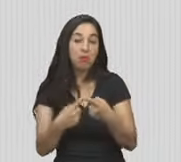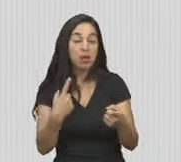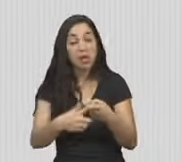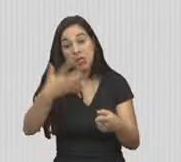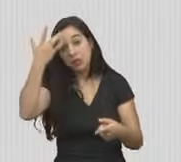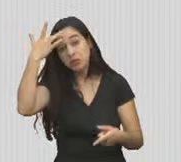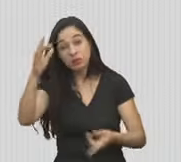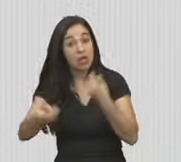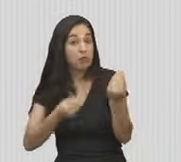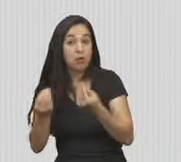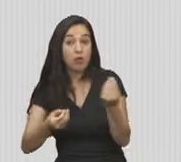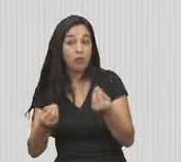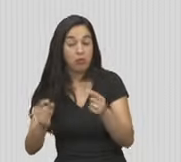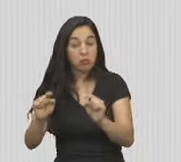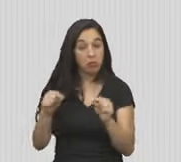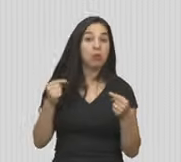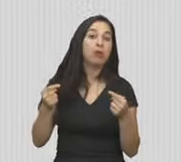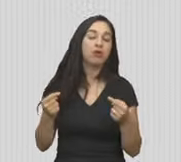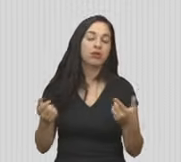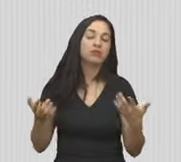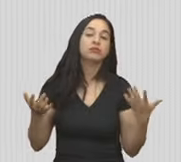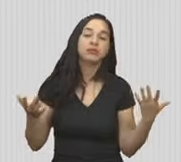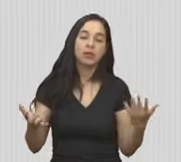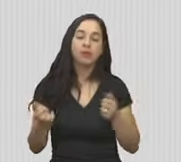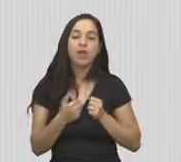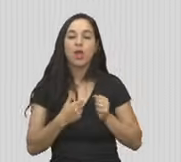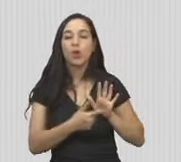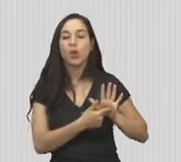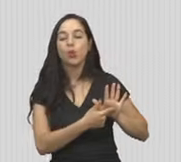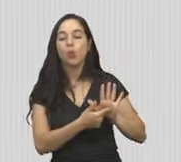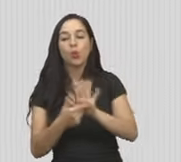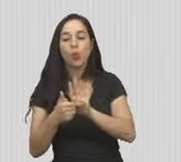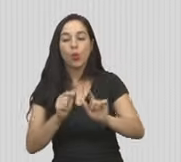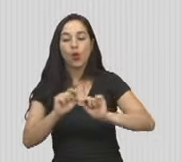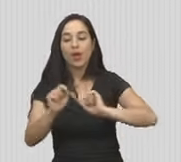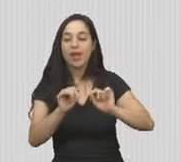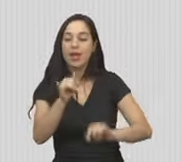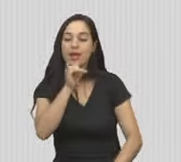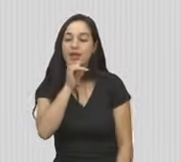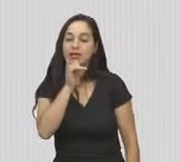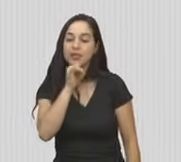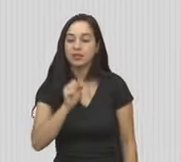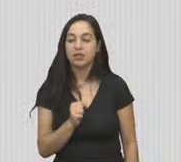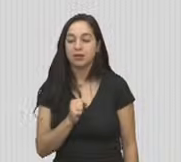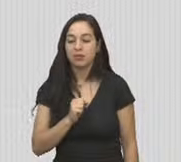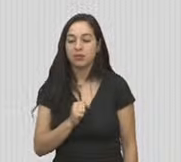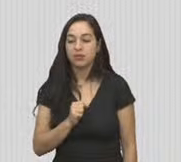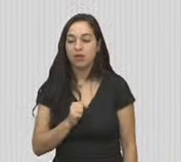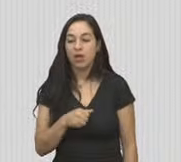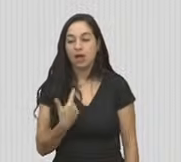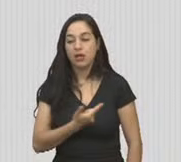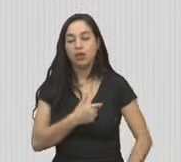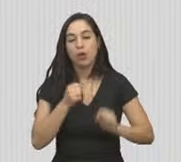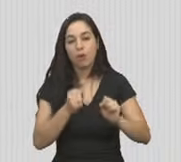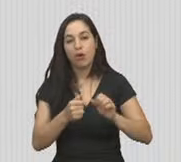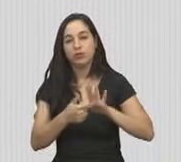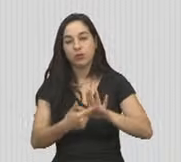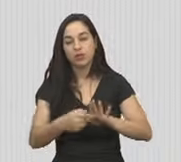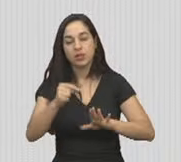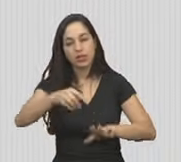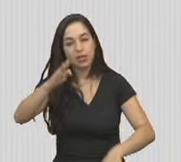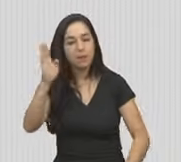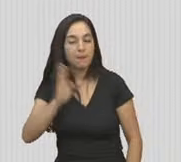imprevisível. Aqui eu trouxe, senhores, exemplos. A gente poderia também apresentar exemplos aqui do